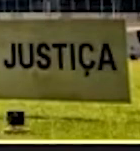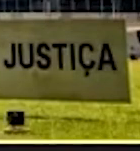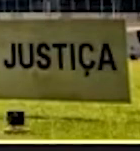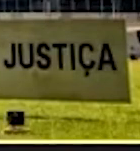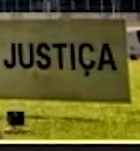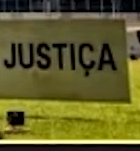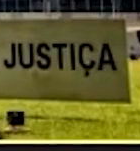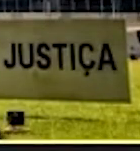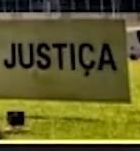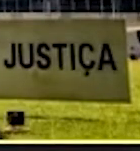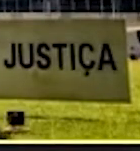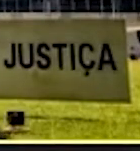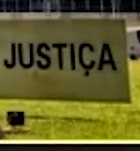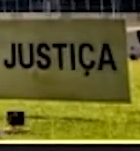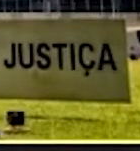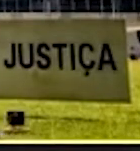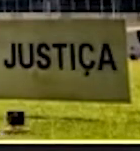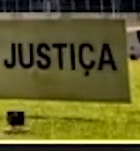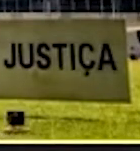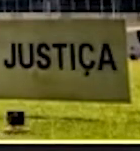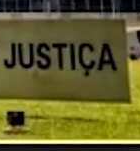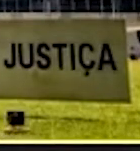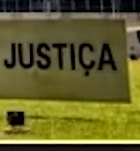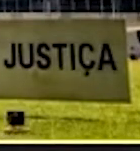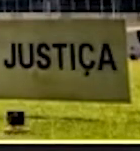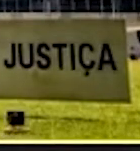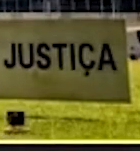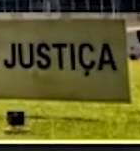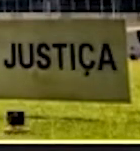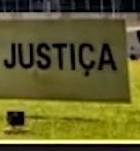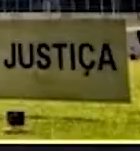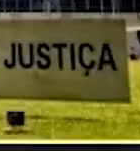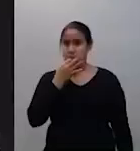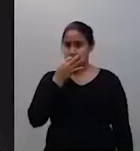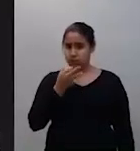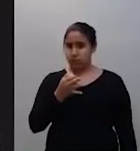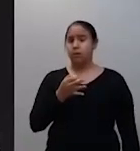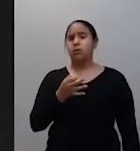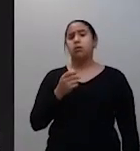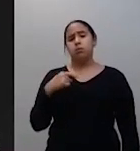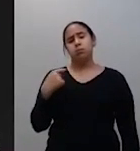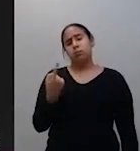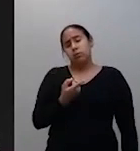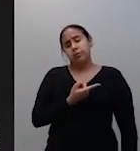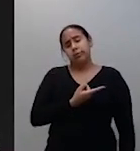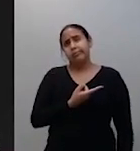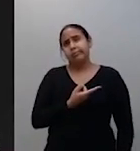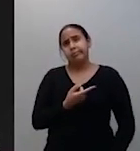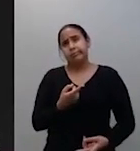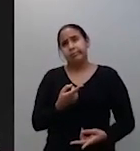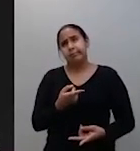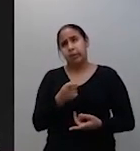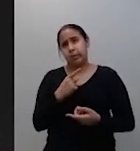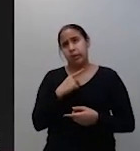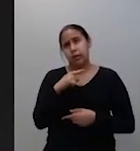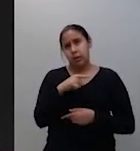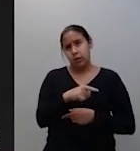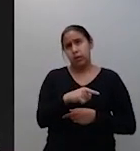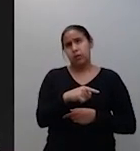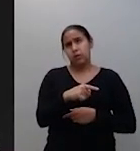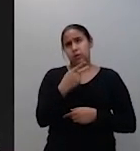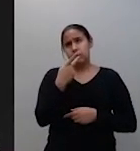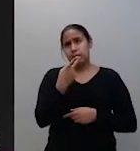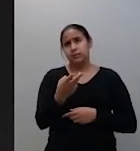o colegiado entendeu que se prevalecesse a conclusão das decisões anteriores a vítima receberia as duas